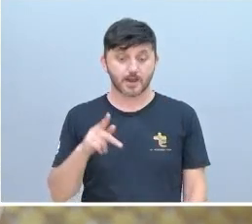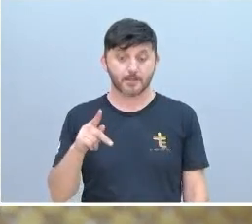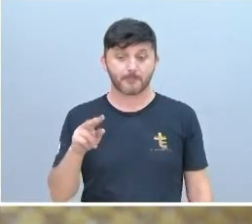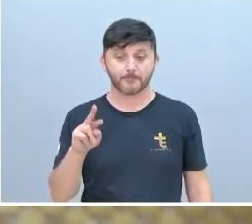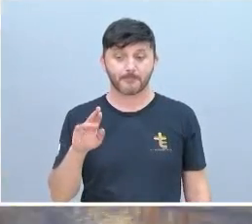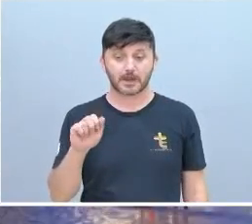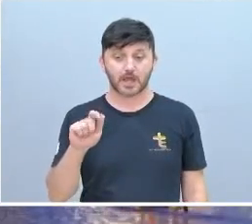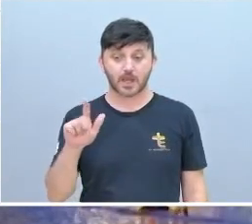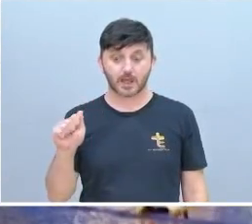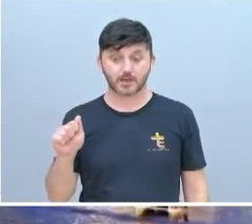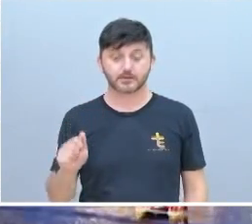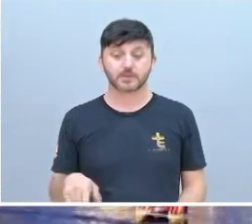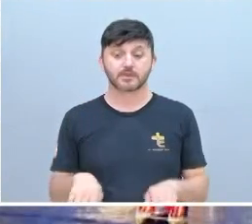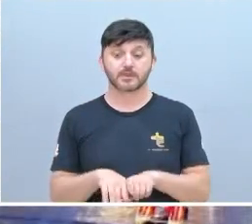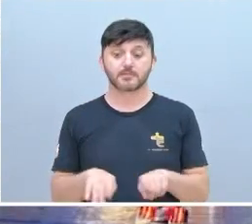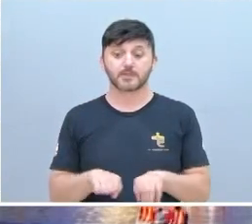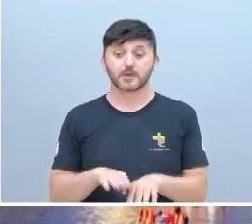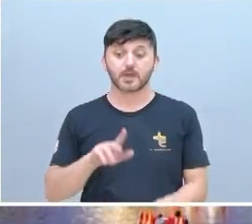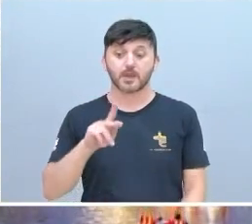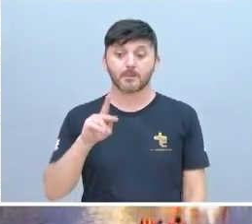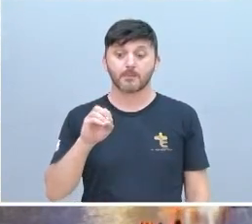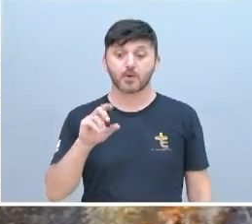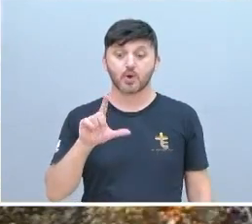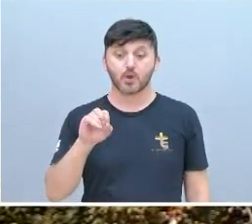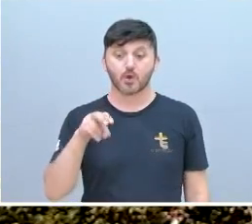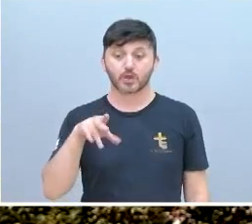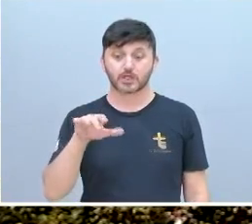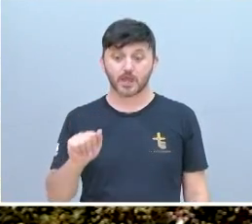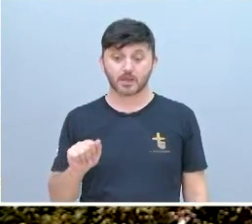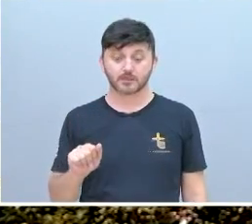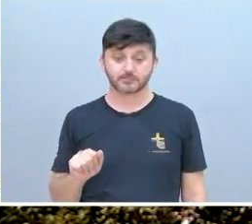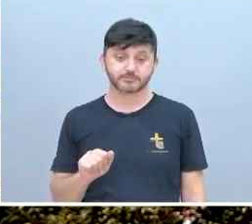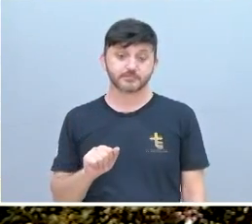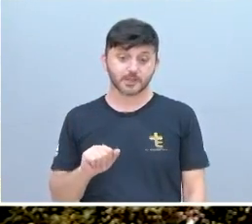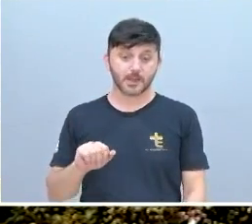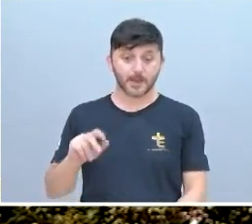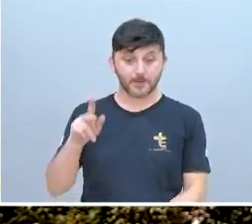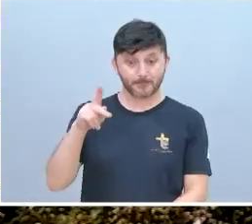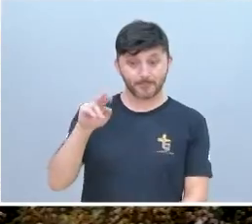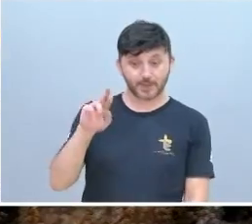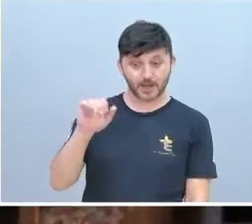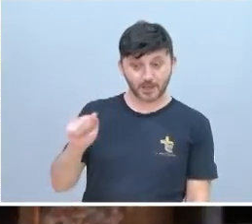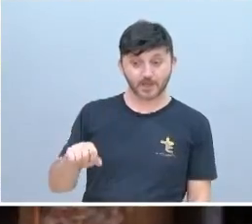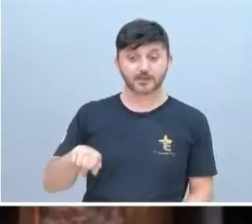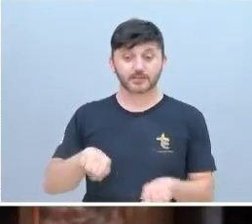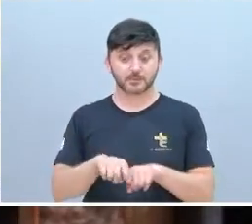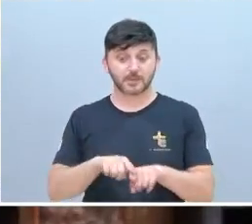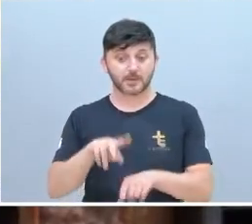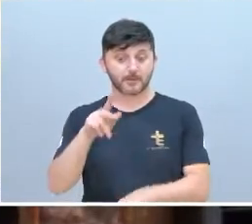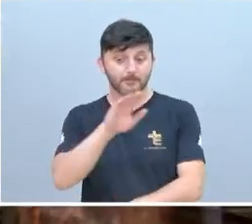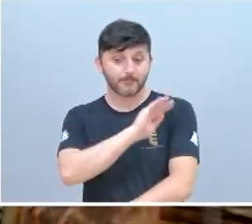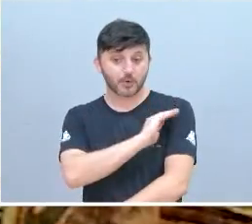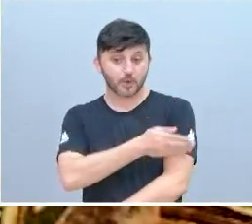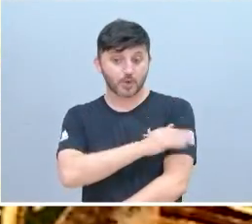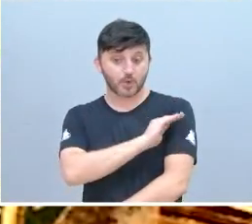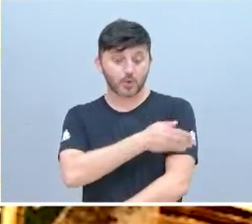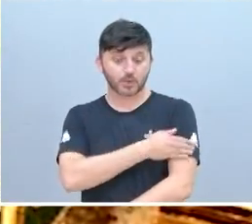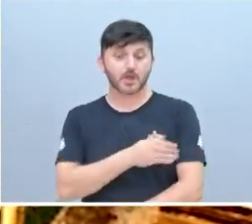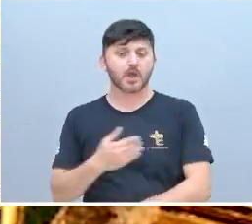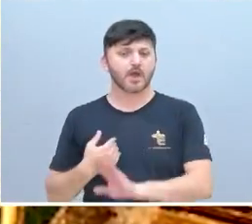Praga, Polônia, será pelo Santuário de Santa Faustina, São João Paulo